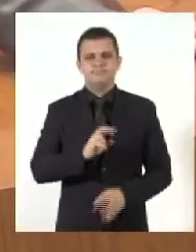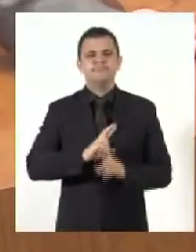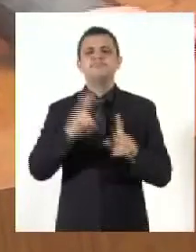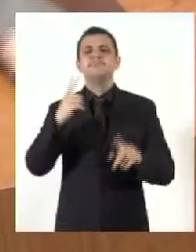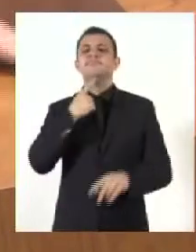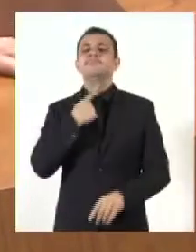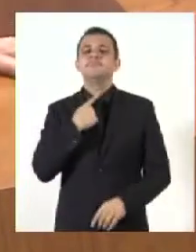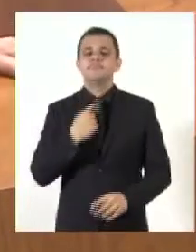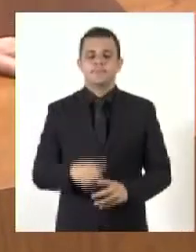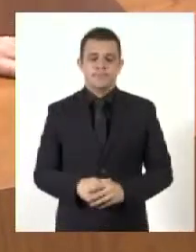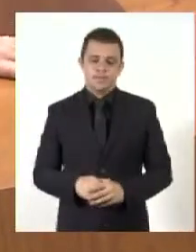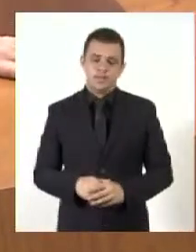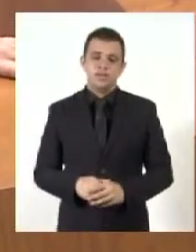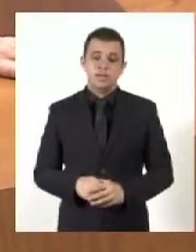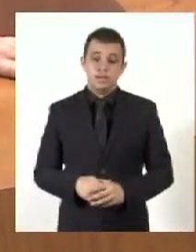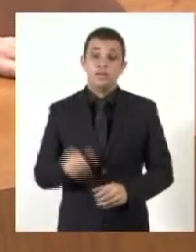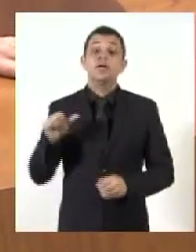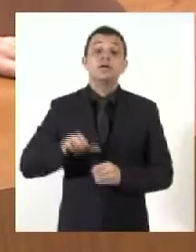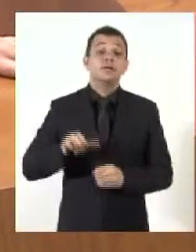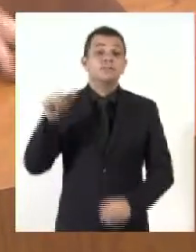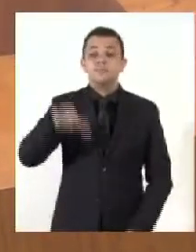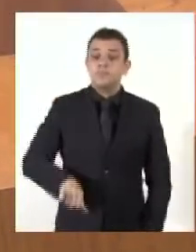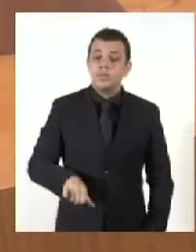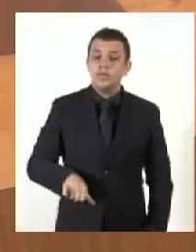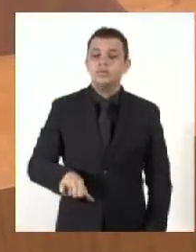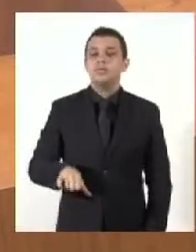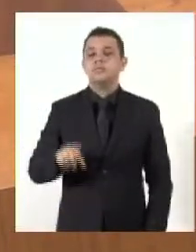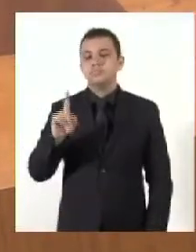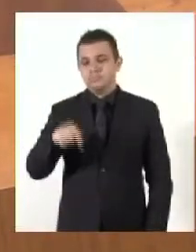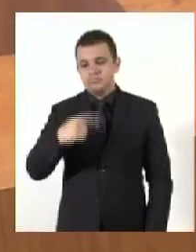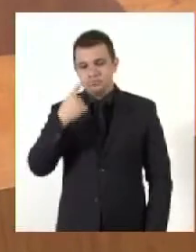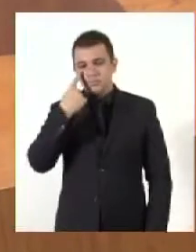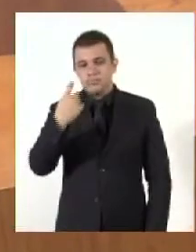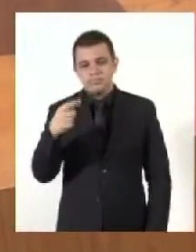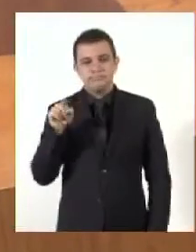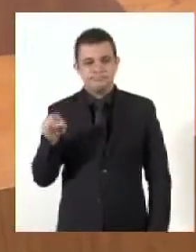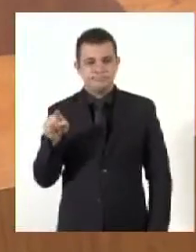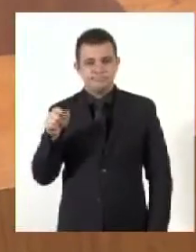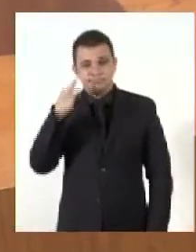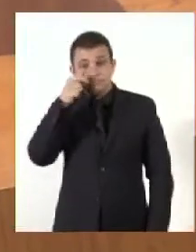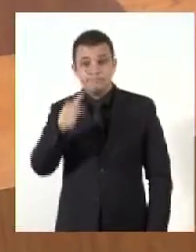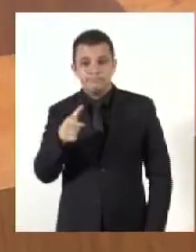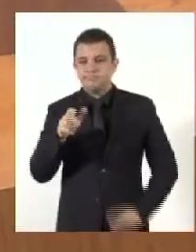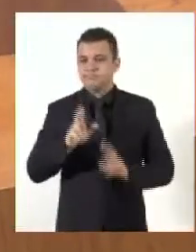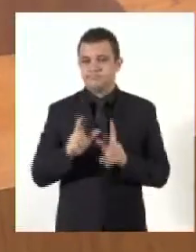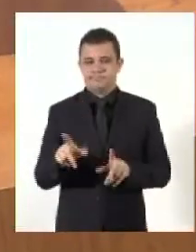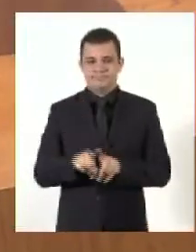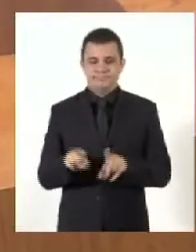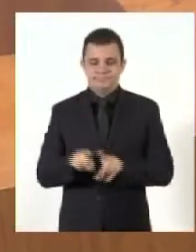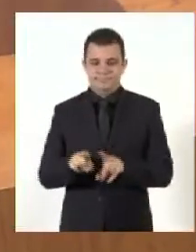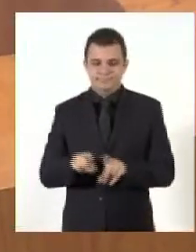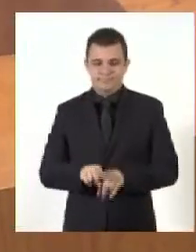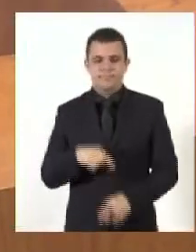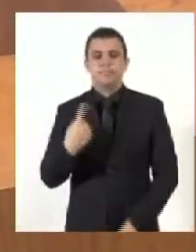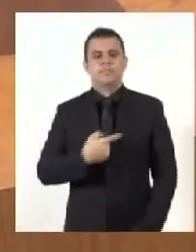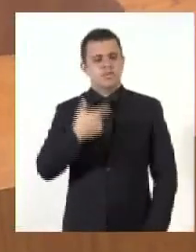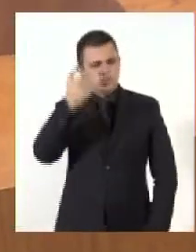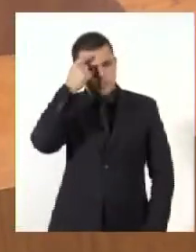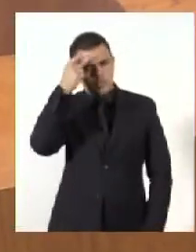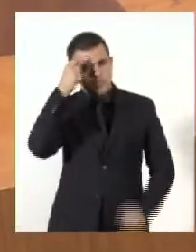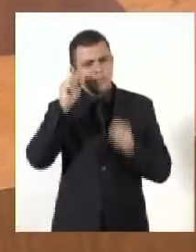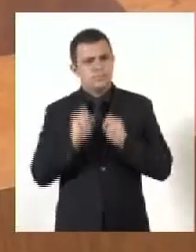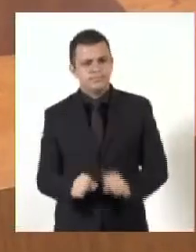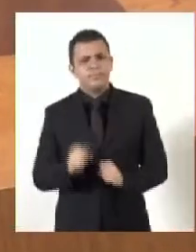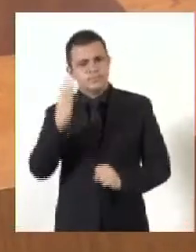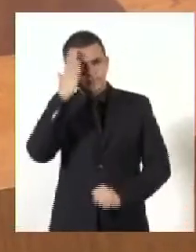Essa é a pior parte, interesses distintos. Em sã consciência, é impossível dizermos que os interesses dessas partes sejam